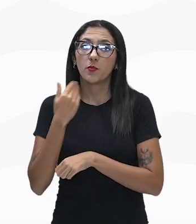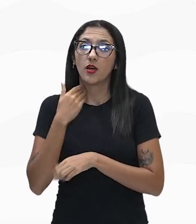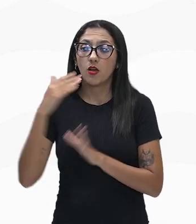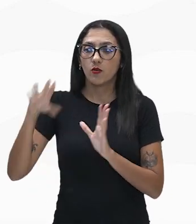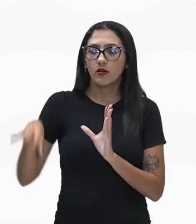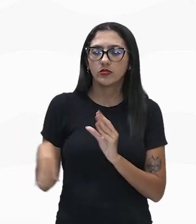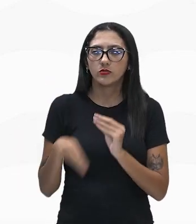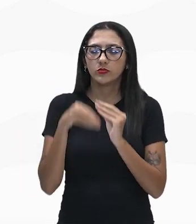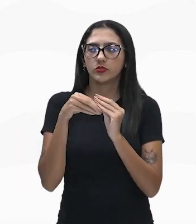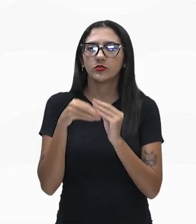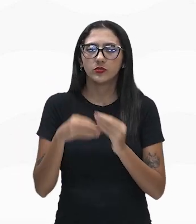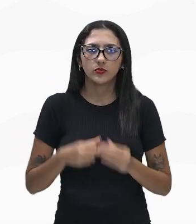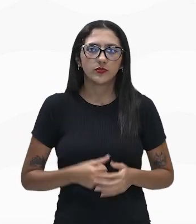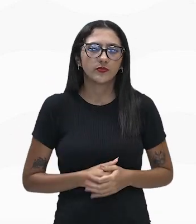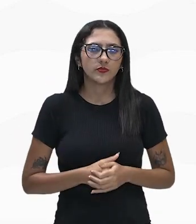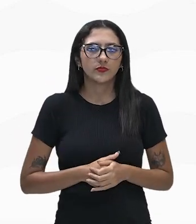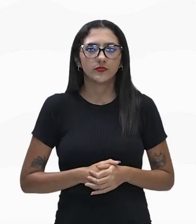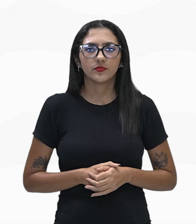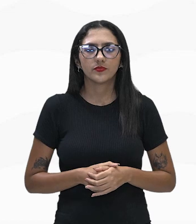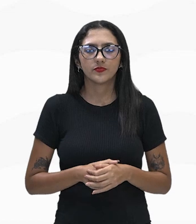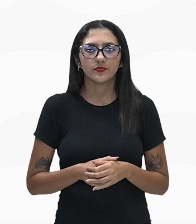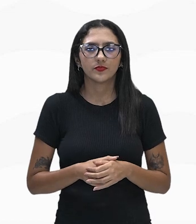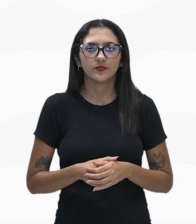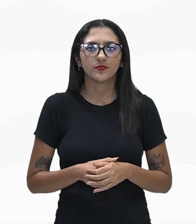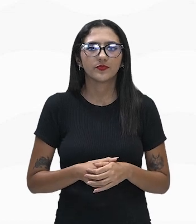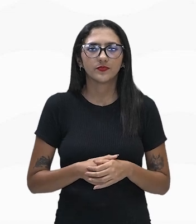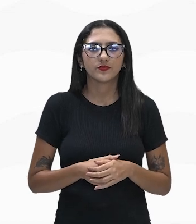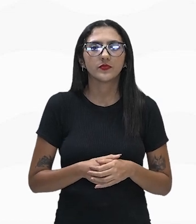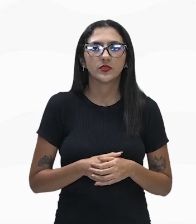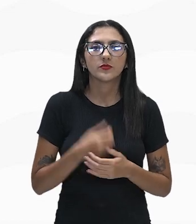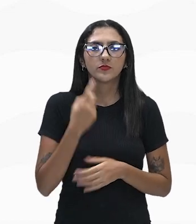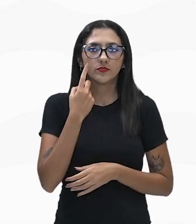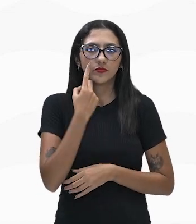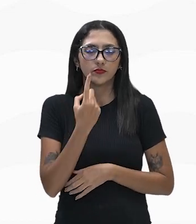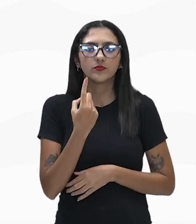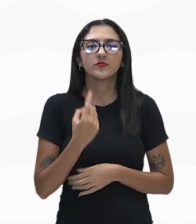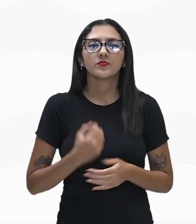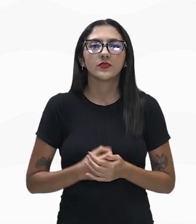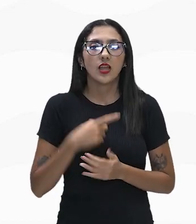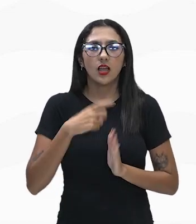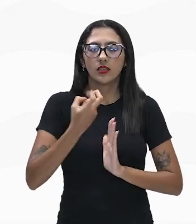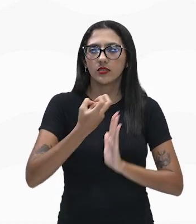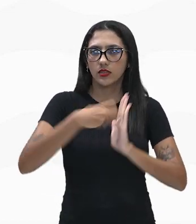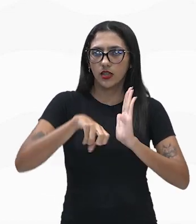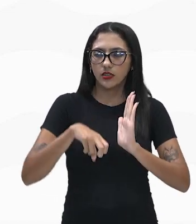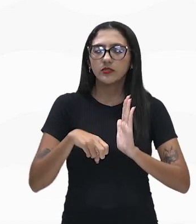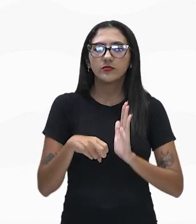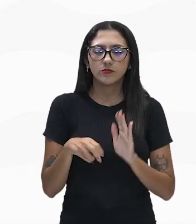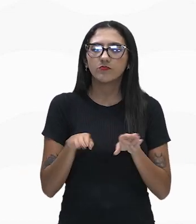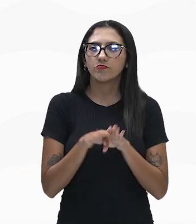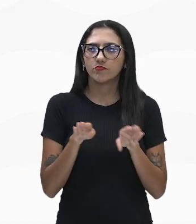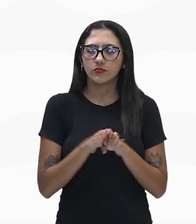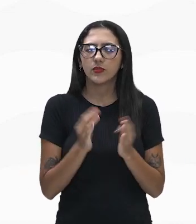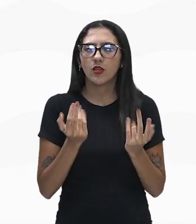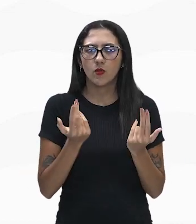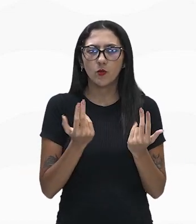financeira. Como a gente convencionou aqui, nós pegamos a média, então a taxa vai ser a mesma, tá bom?